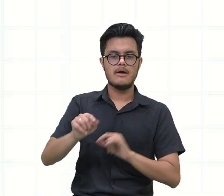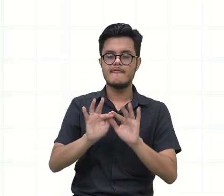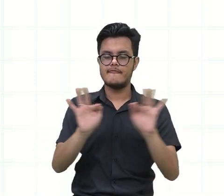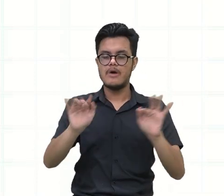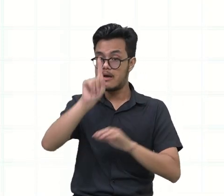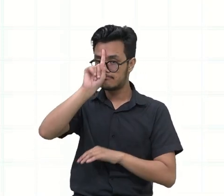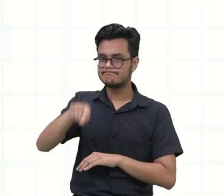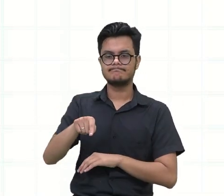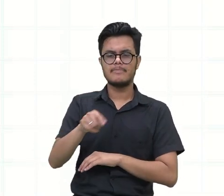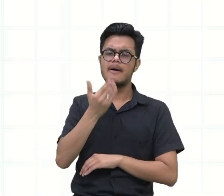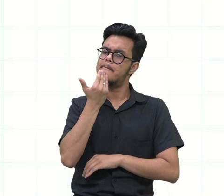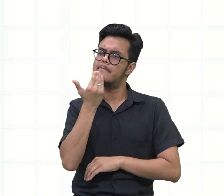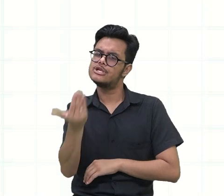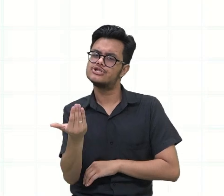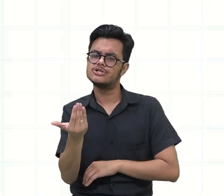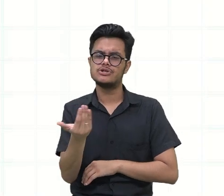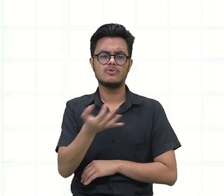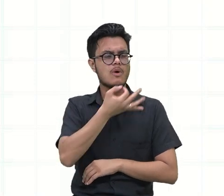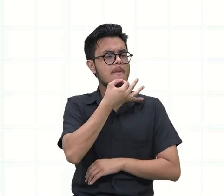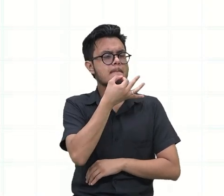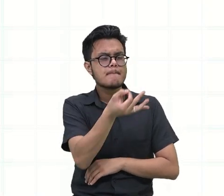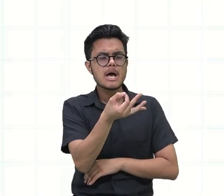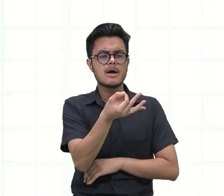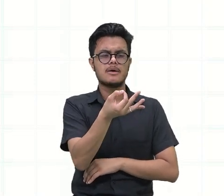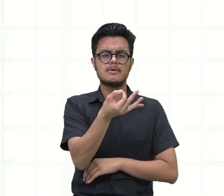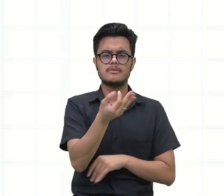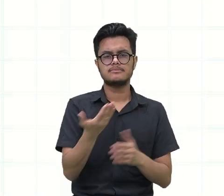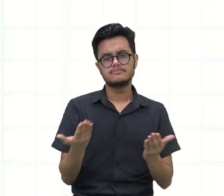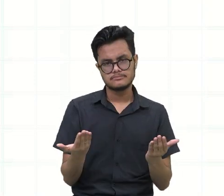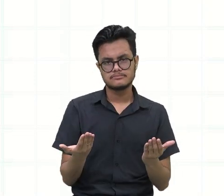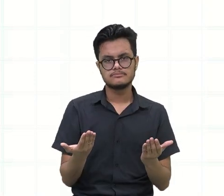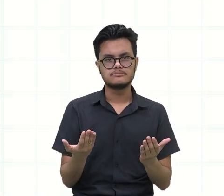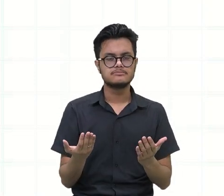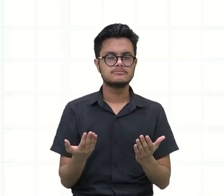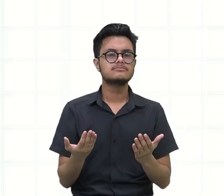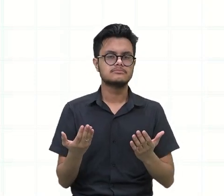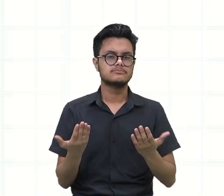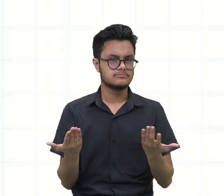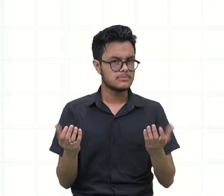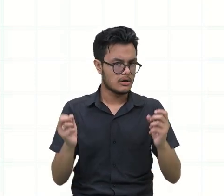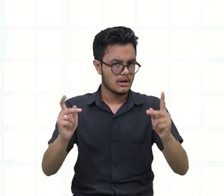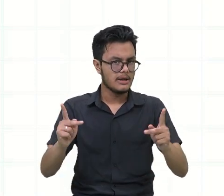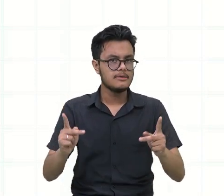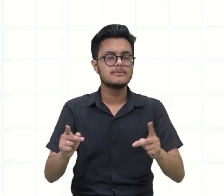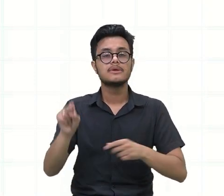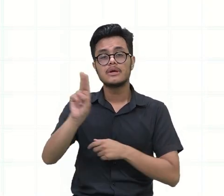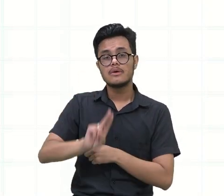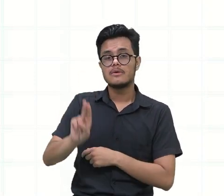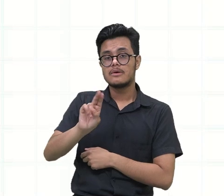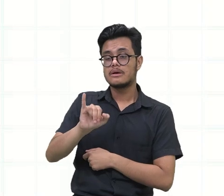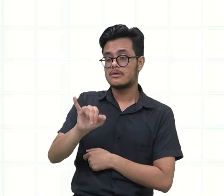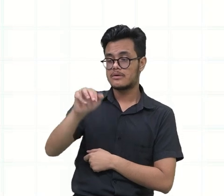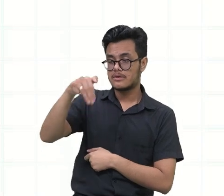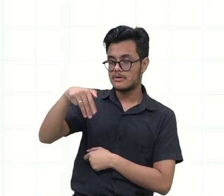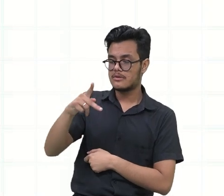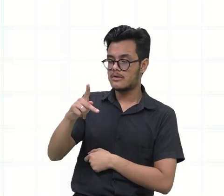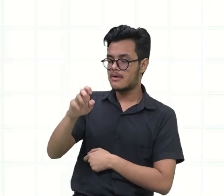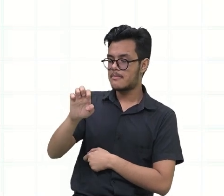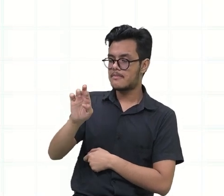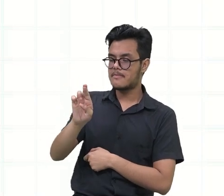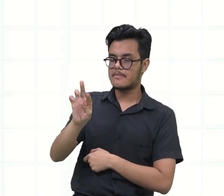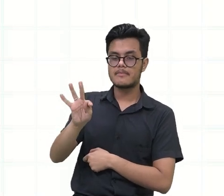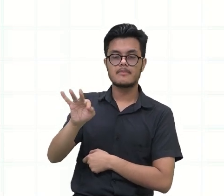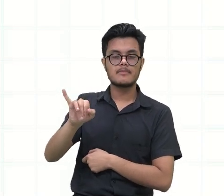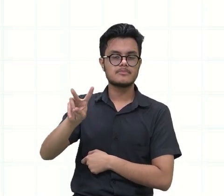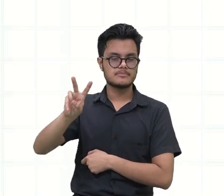muitas vezes uma pessoa quer fazer um pedido, ou então quer dar uma sugestão de determinada